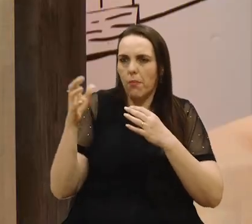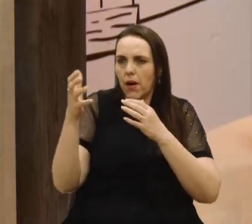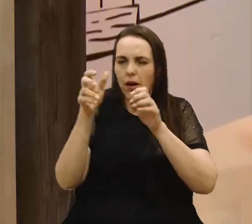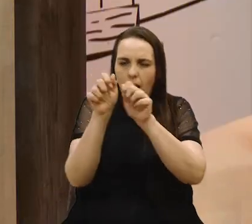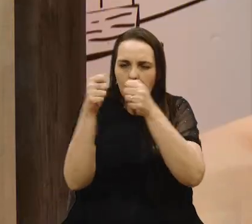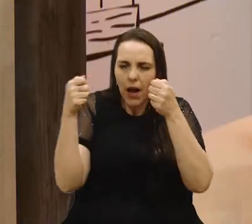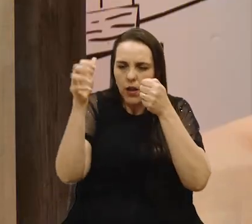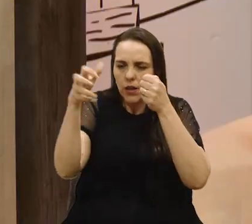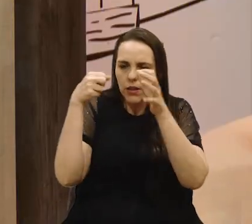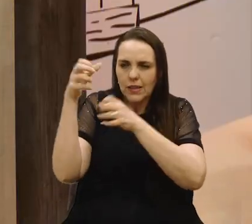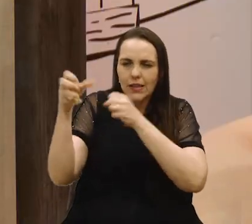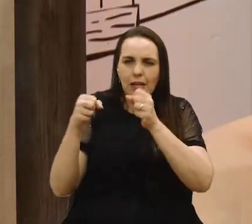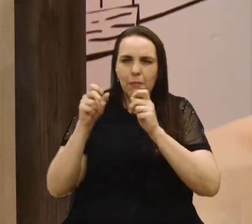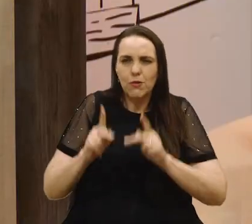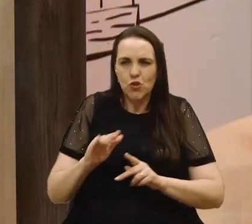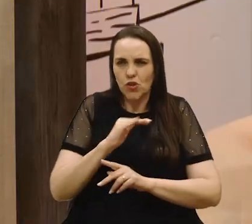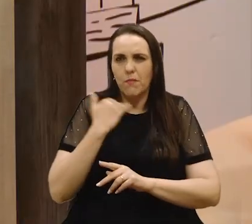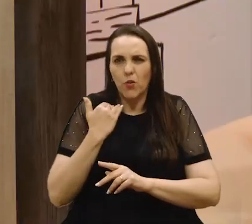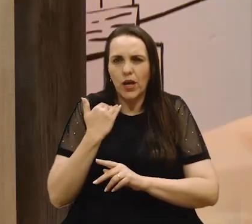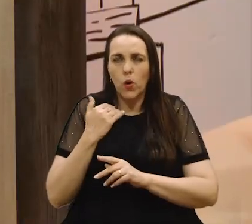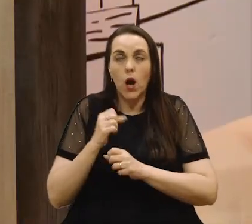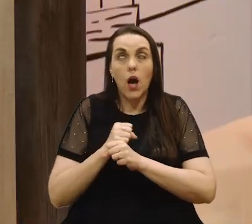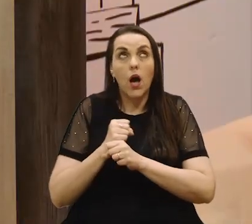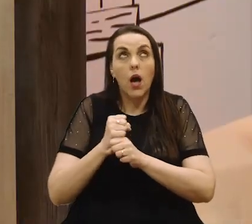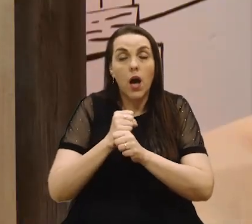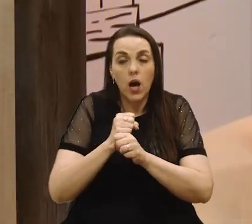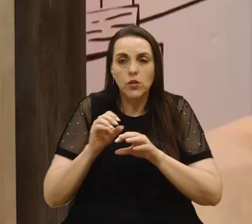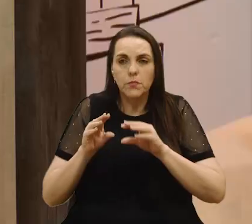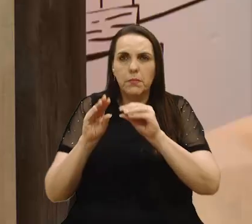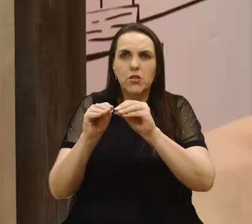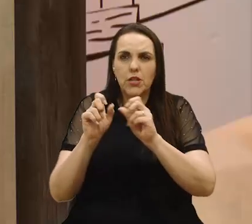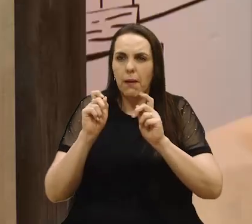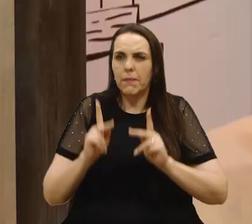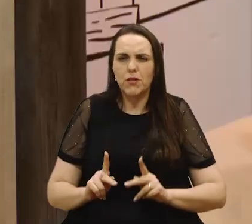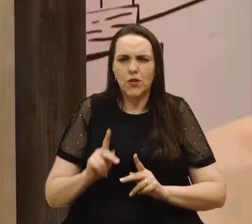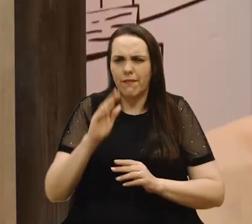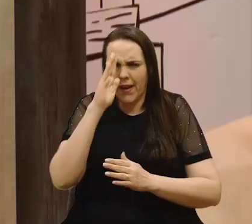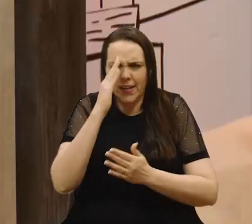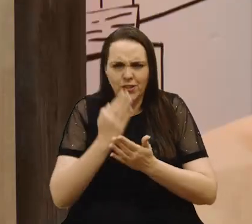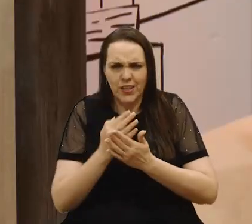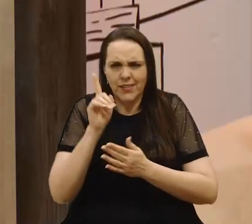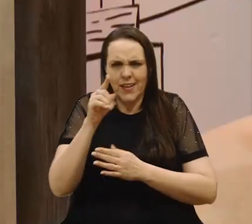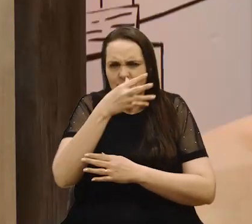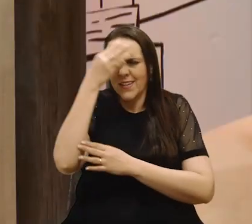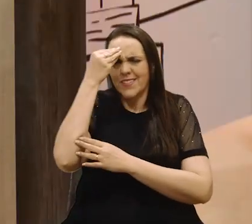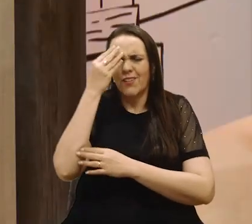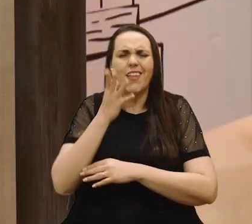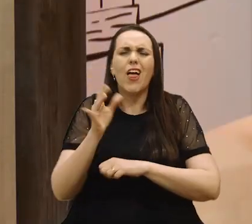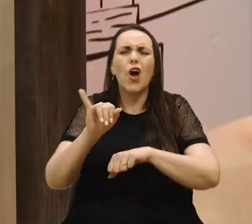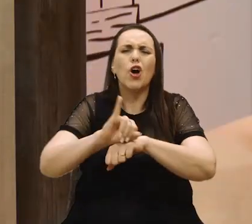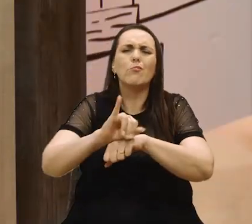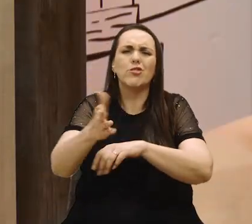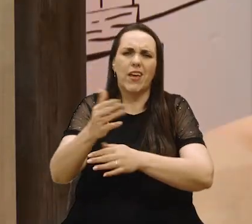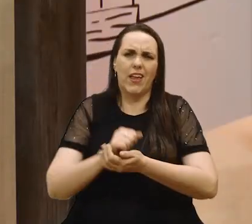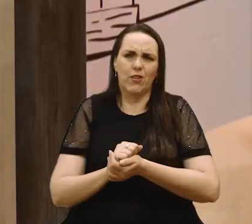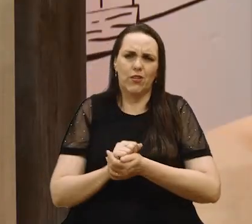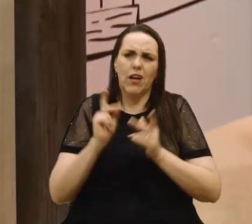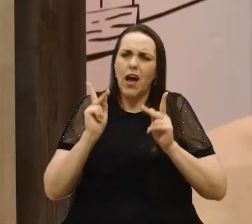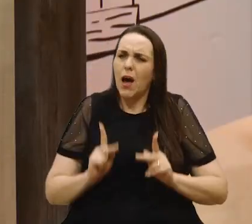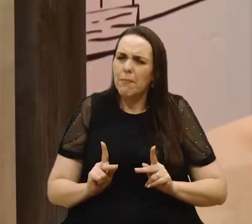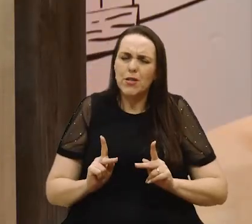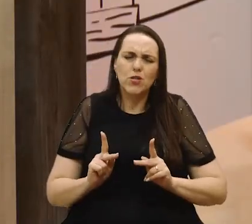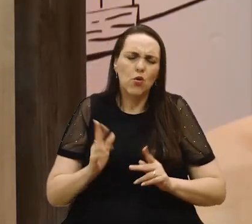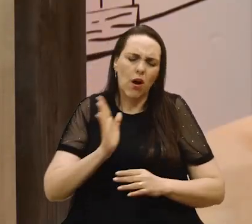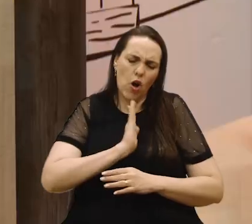que partiu de dentro do armário, aí tu leva anos para conseguir mexer, porque a pessoa vai achar que tu esqueceu ela. São objetos. A